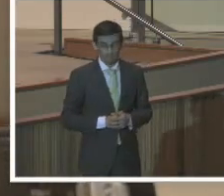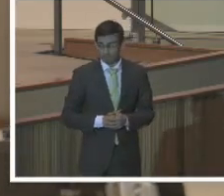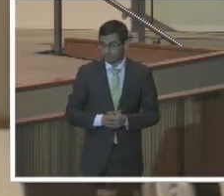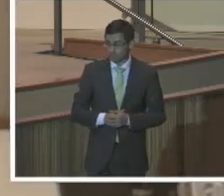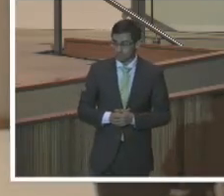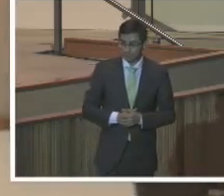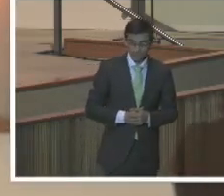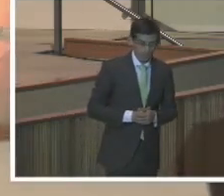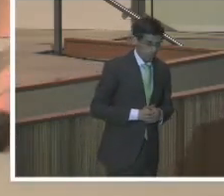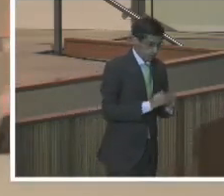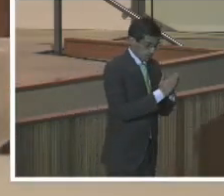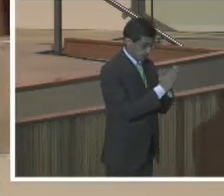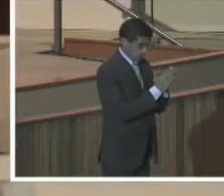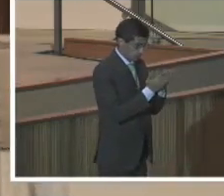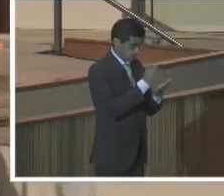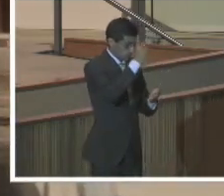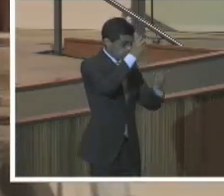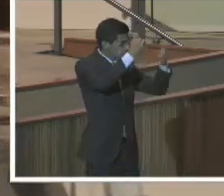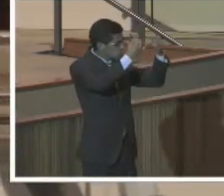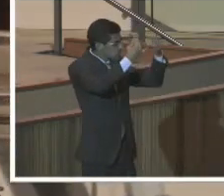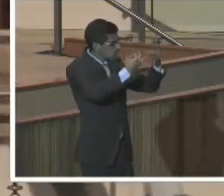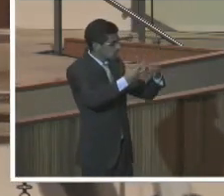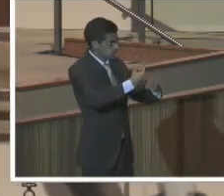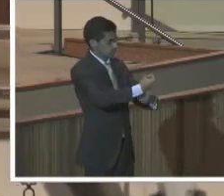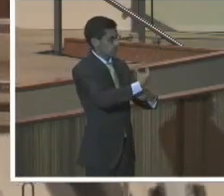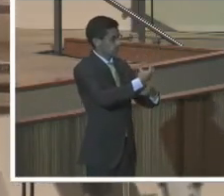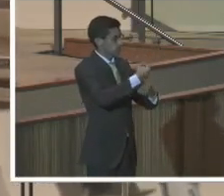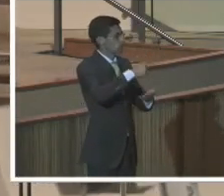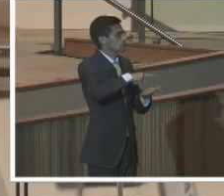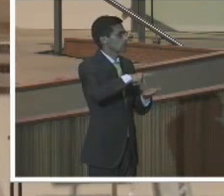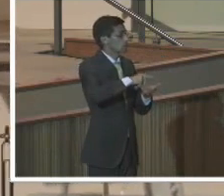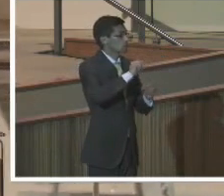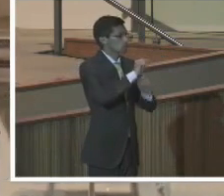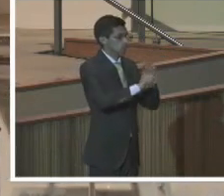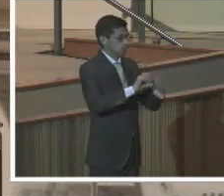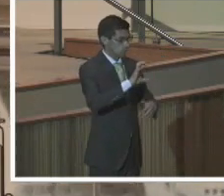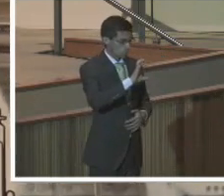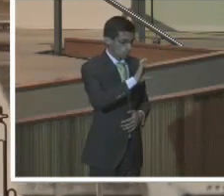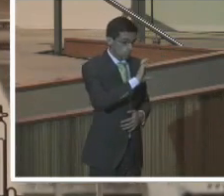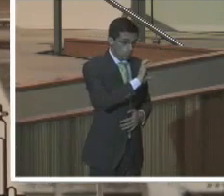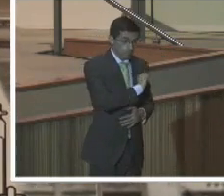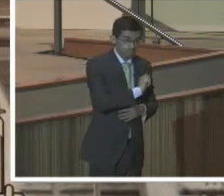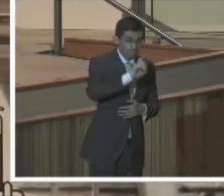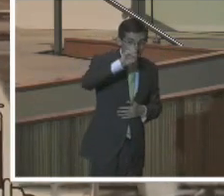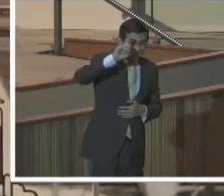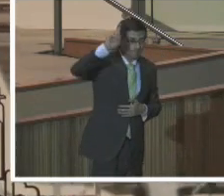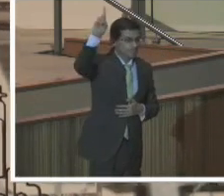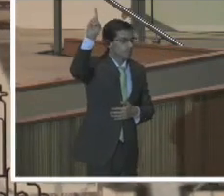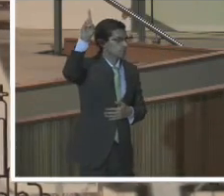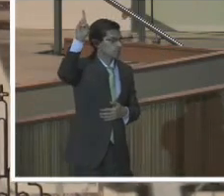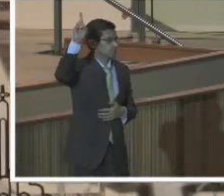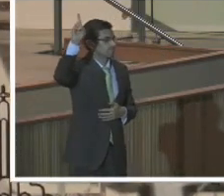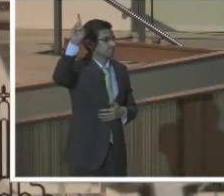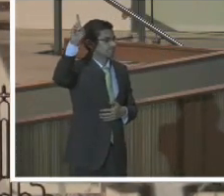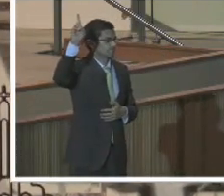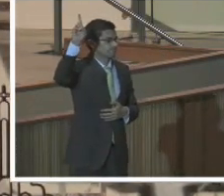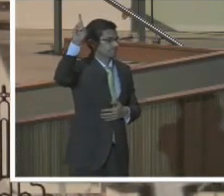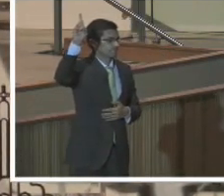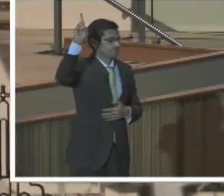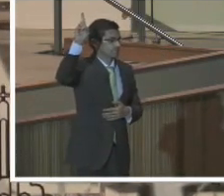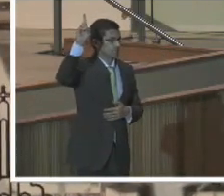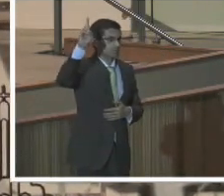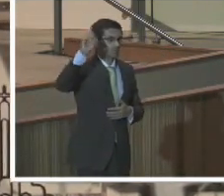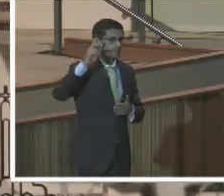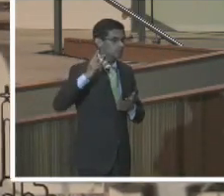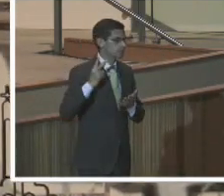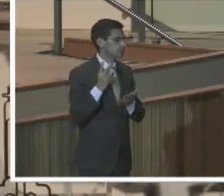O que a palavra de Deus está tentando ensinar para a gente é que o amor de Deus vai